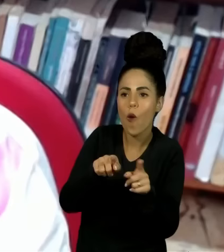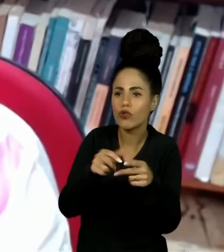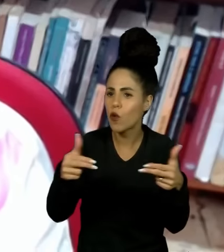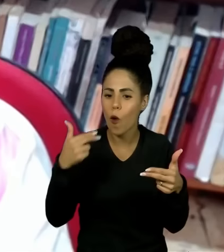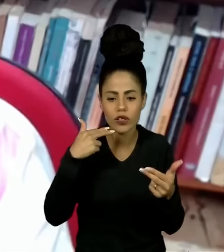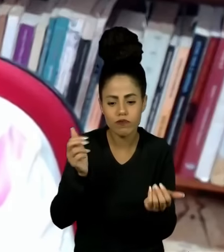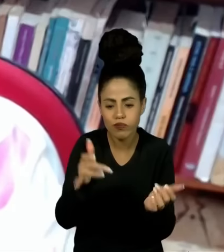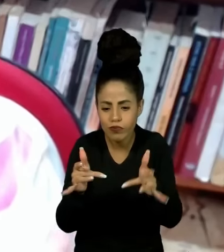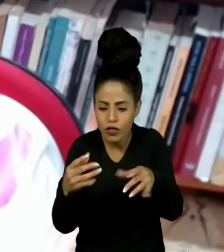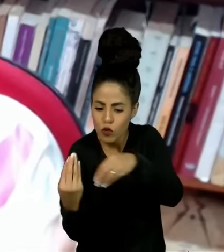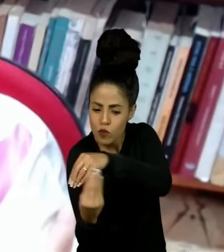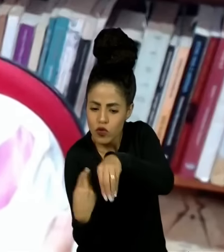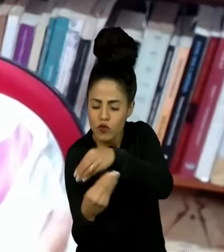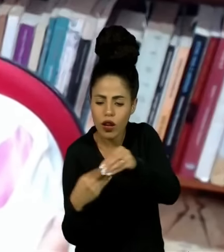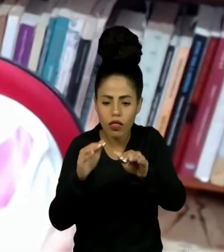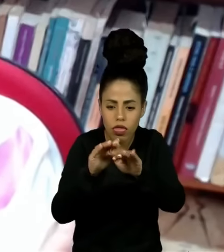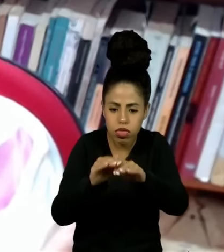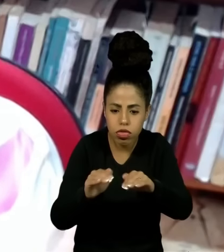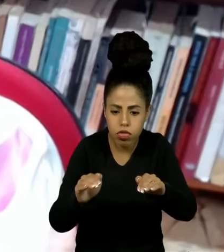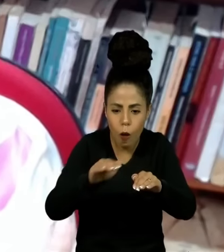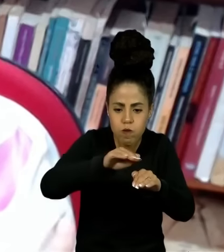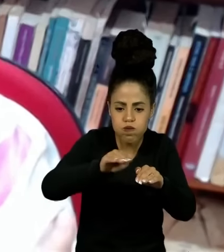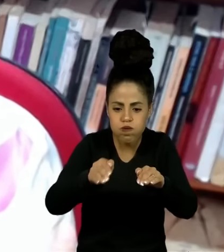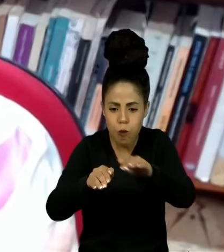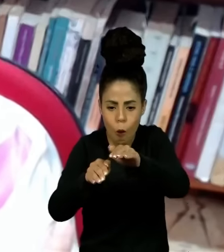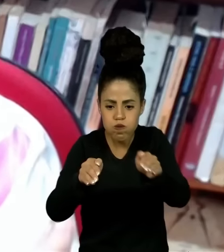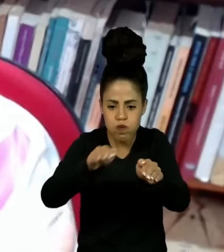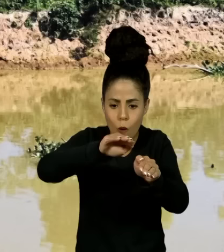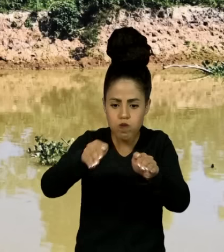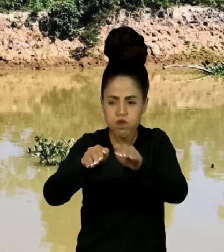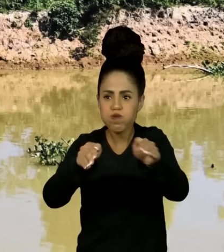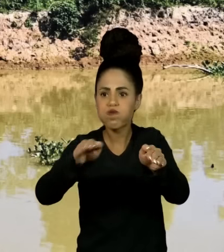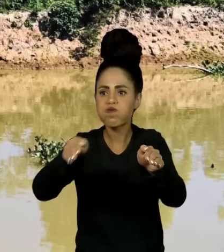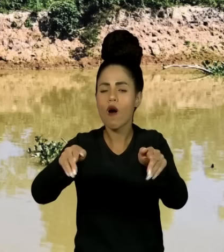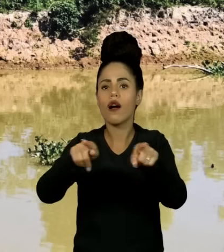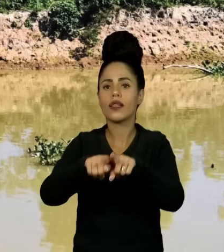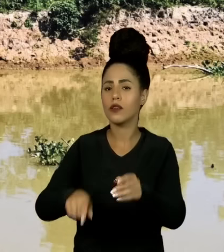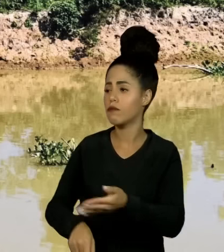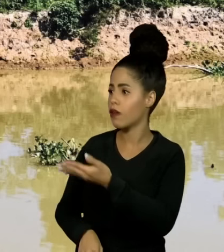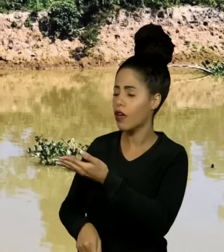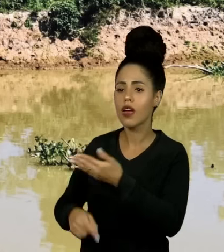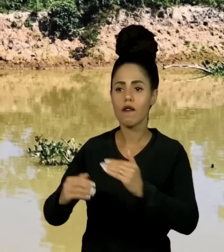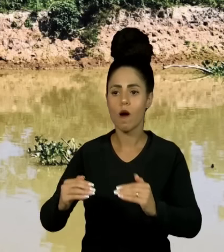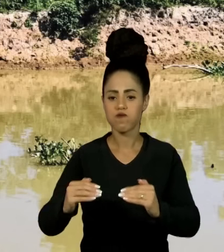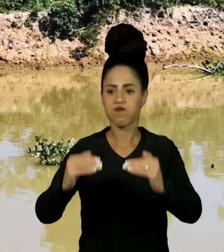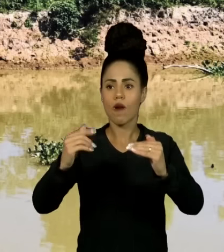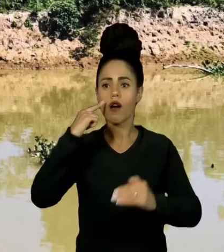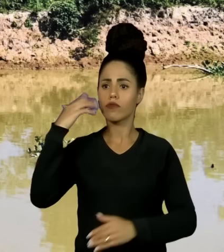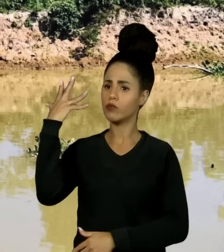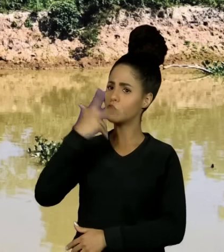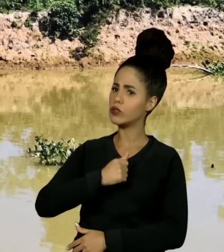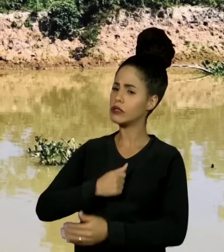ou menos como os sambaquis no litoral, né? E depois se torna um lugar fértil,